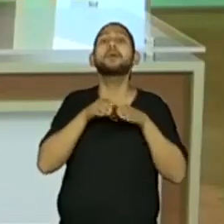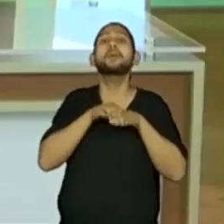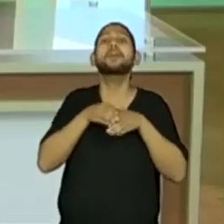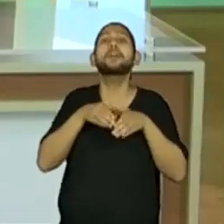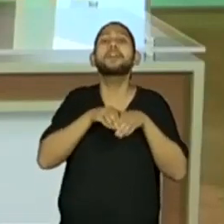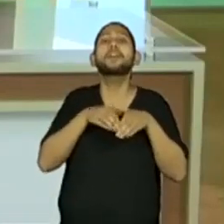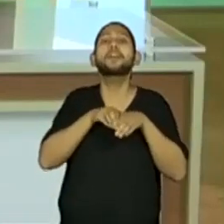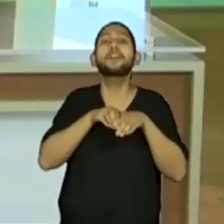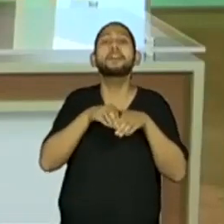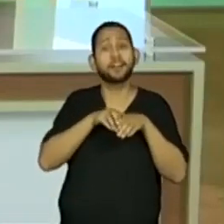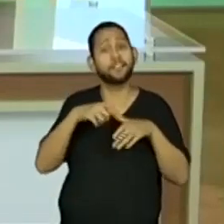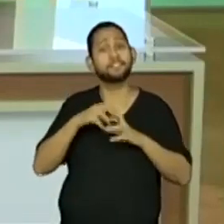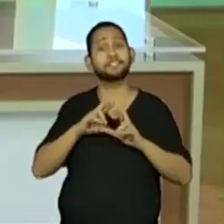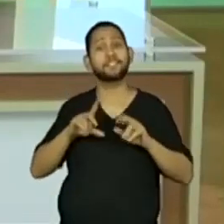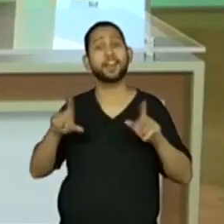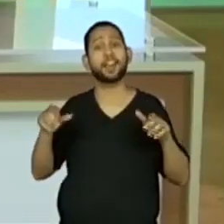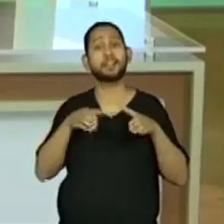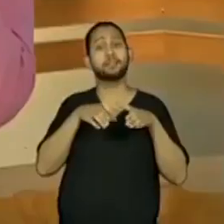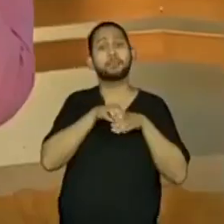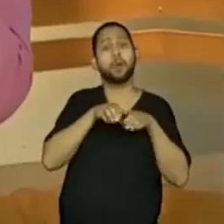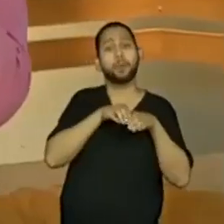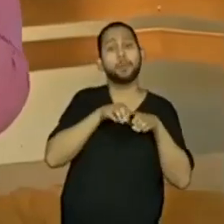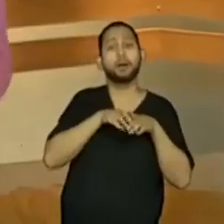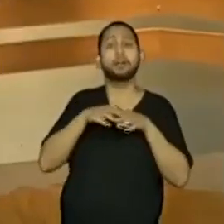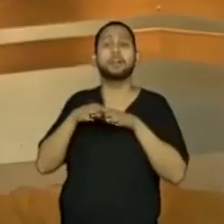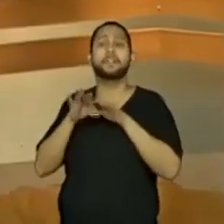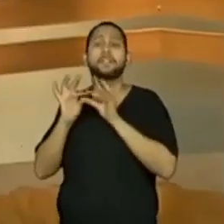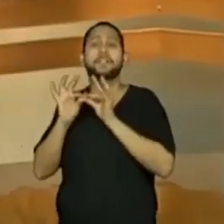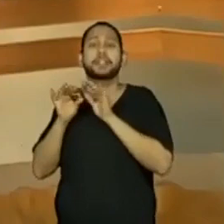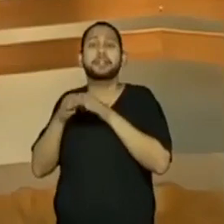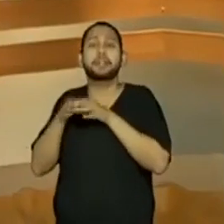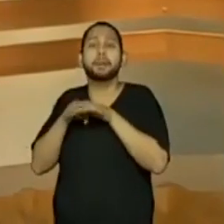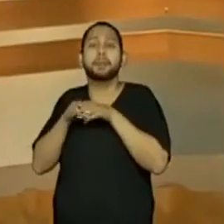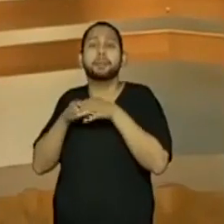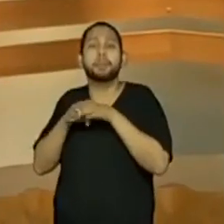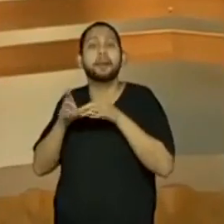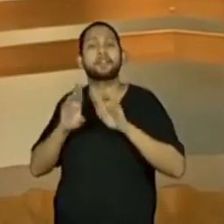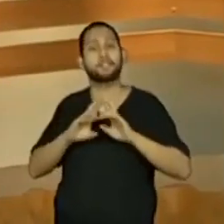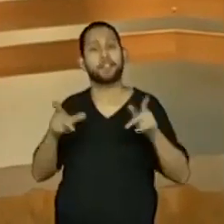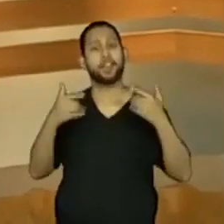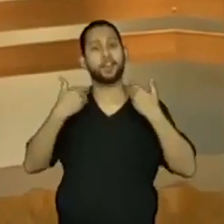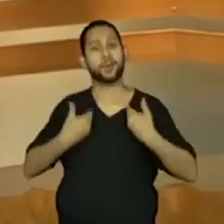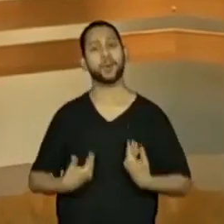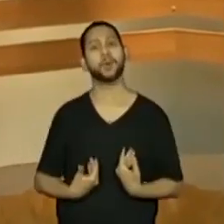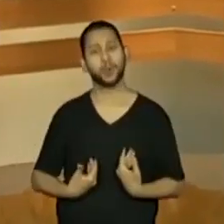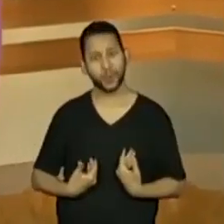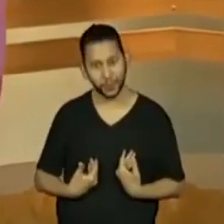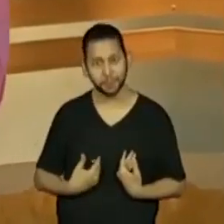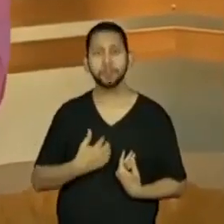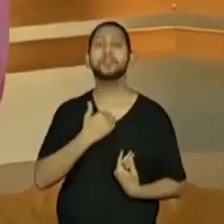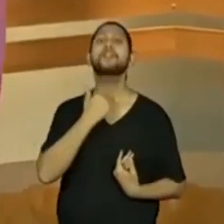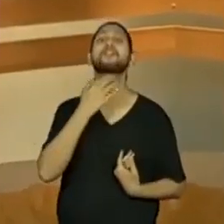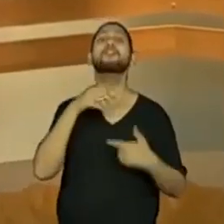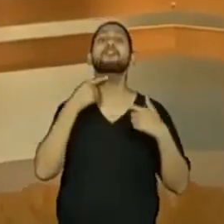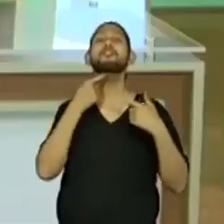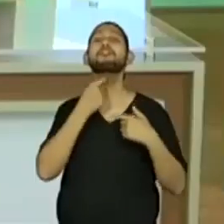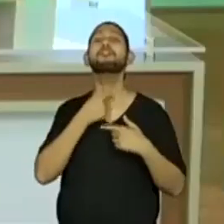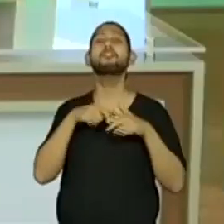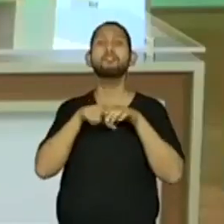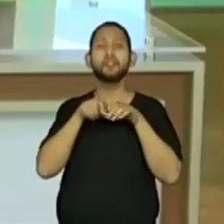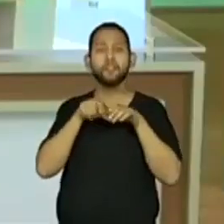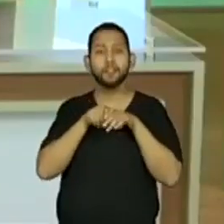som. Então, essas diferenças no tamanho do corpo, diferenças nas cordas